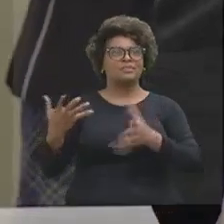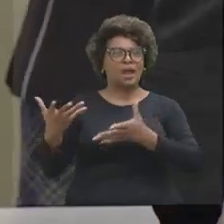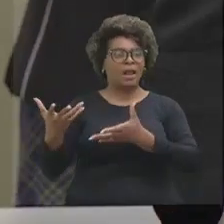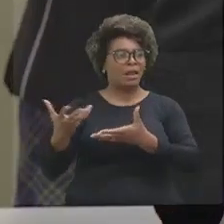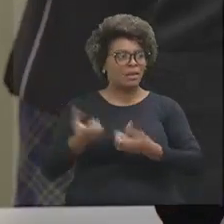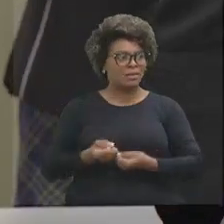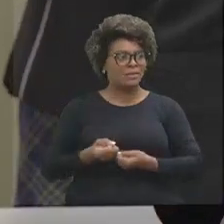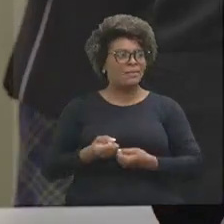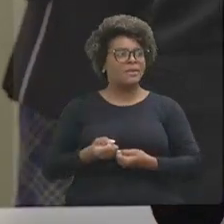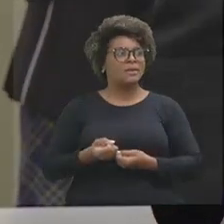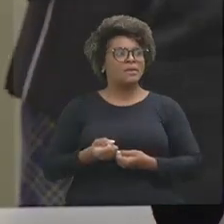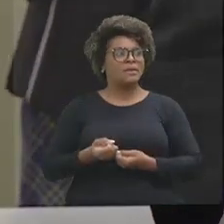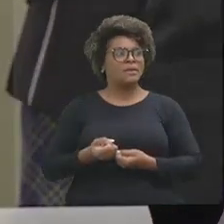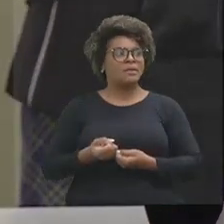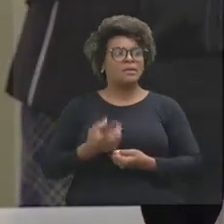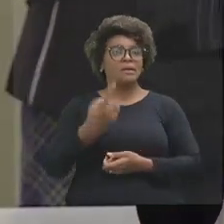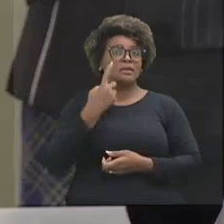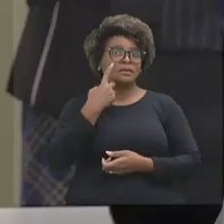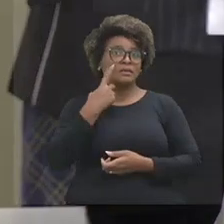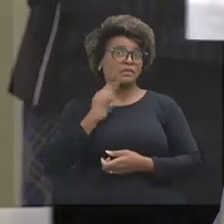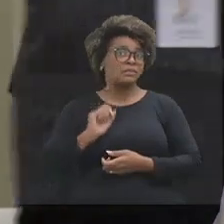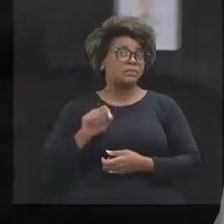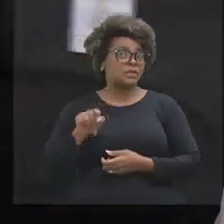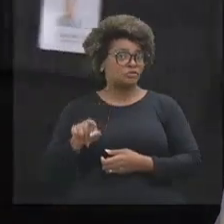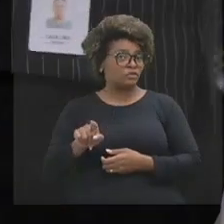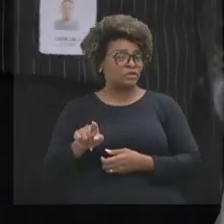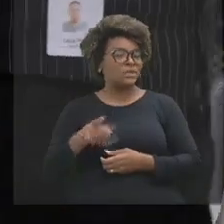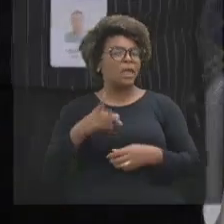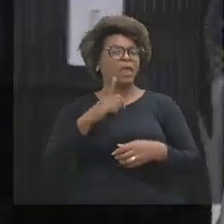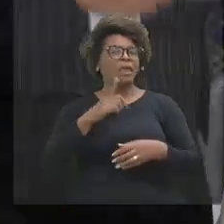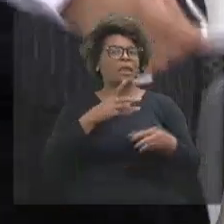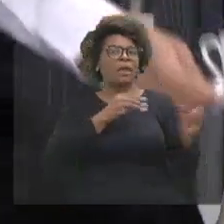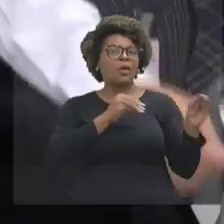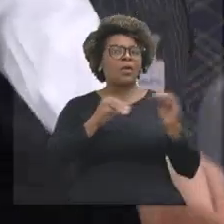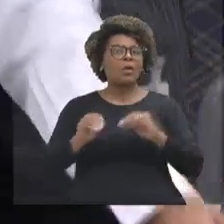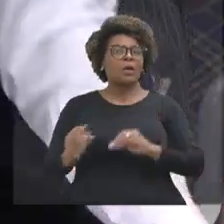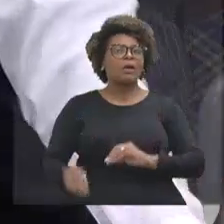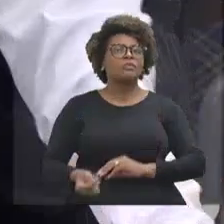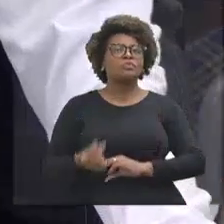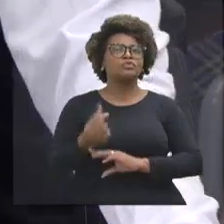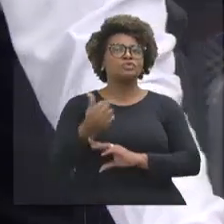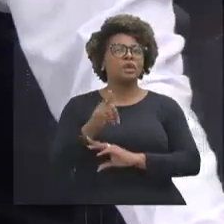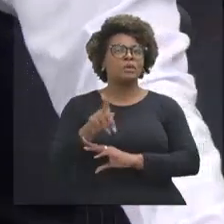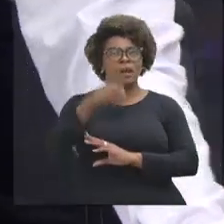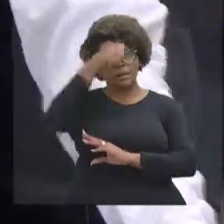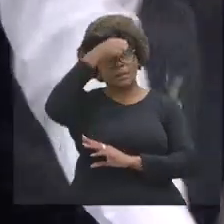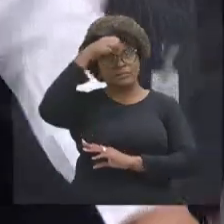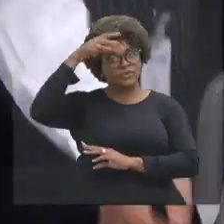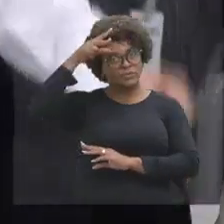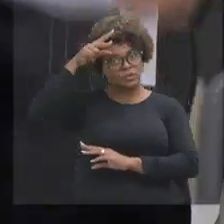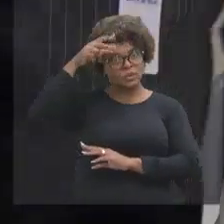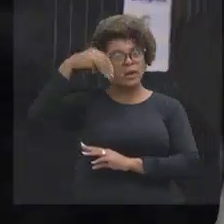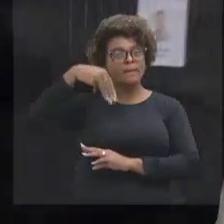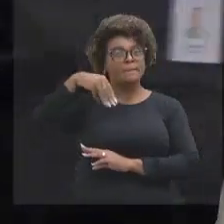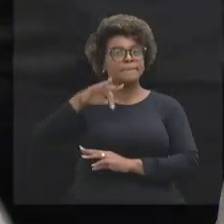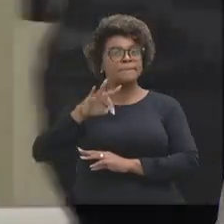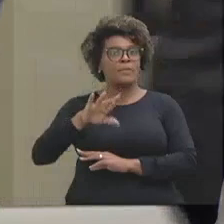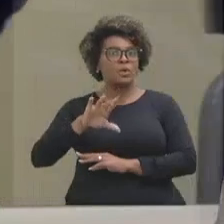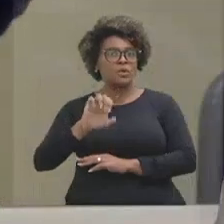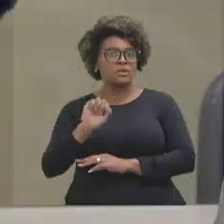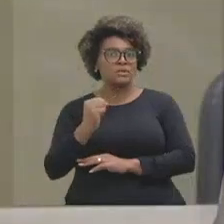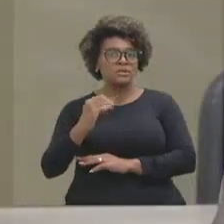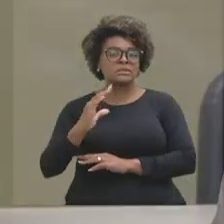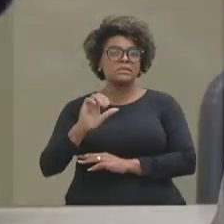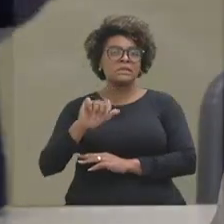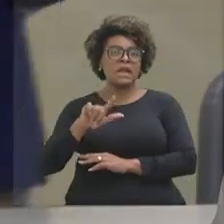já vimos aí que o senhor estaria colocando um dinheiro na Prefeitura de Montes Claros e a prefeitura inclusive anunciou que